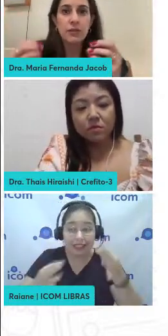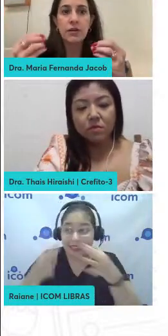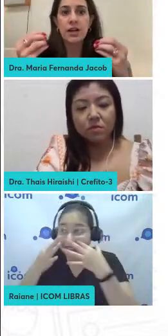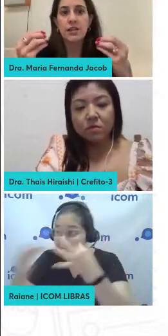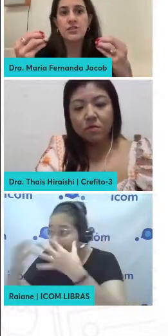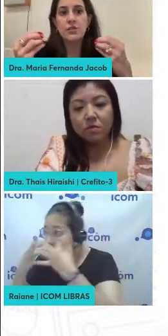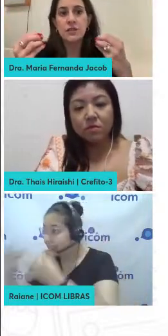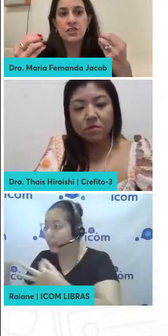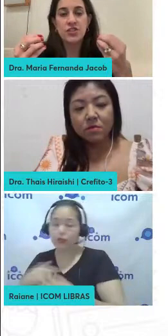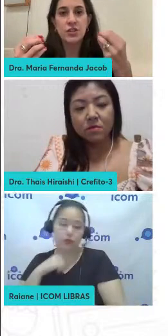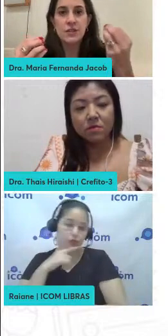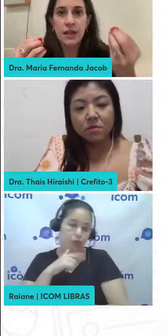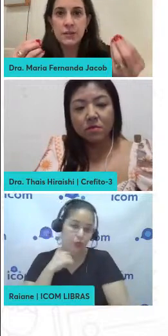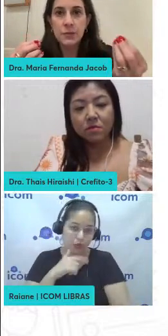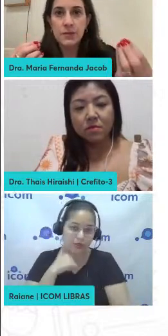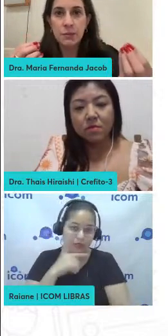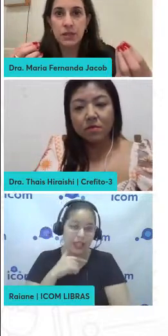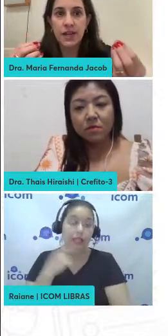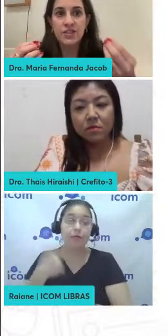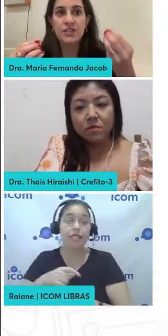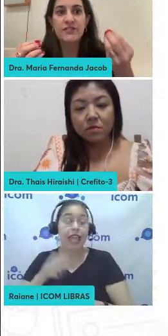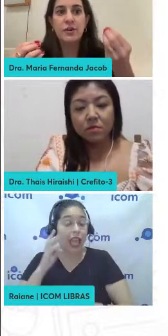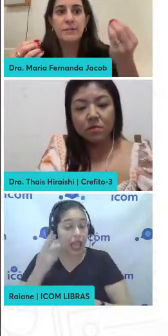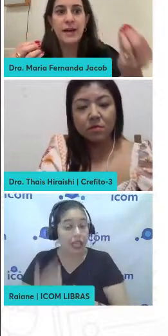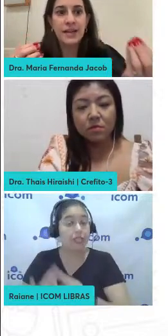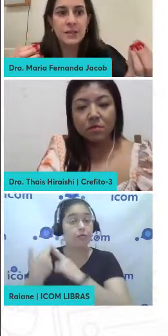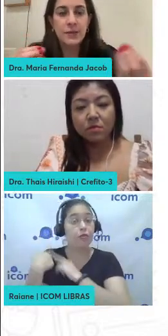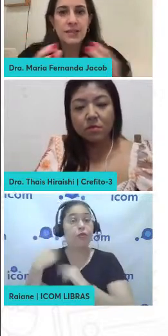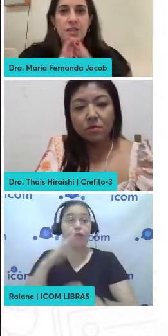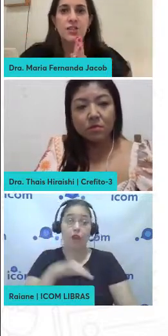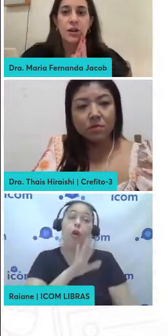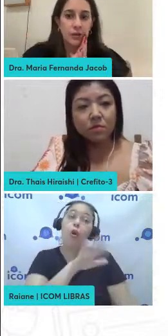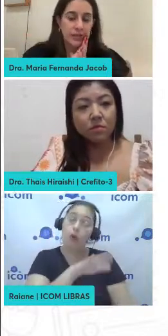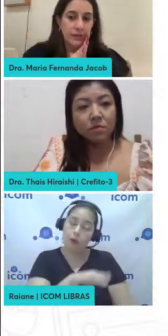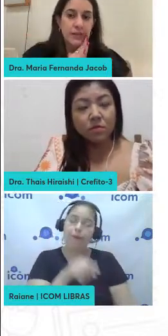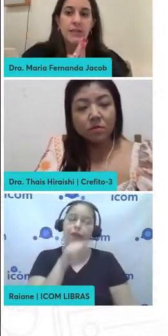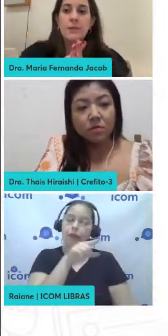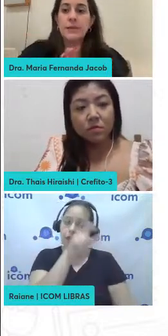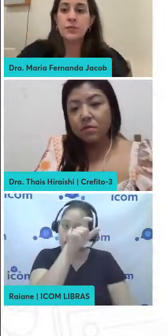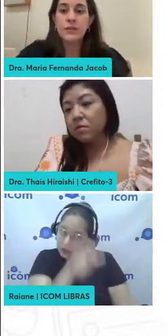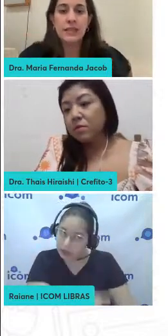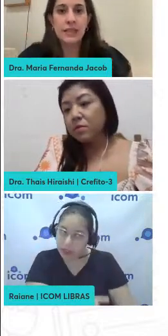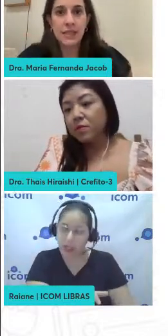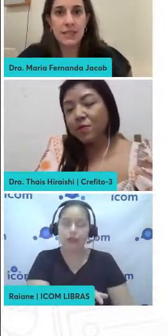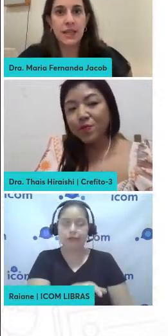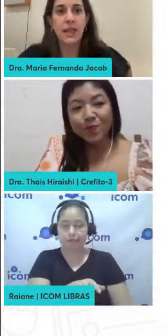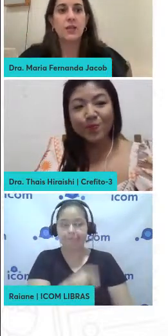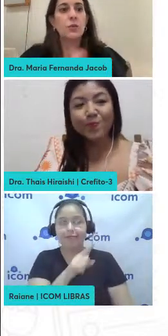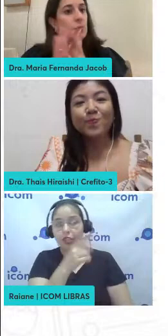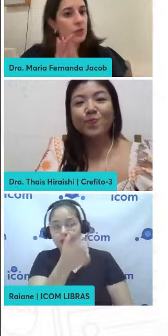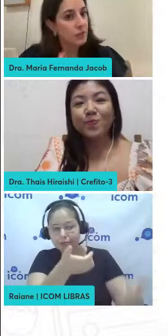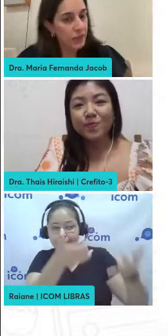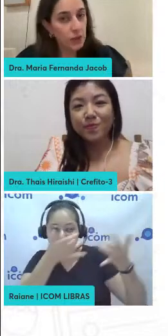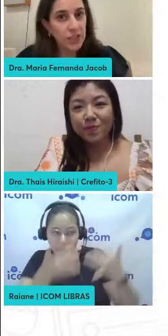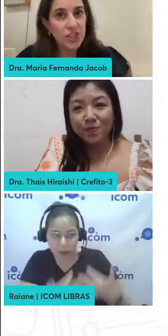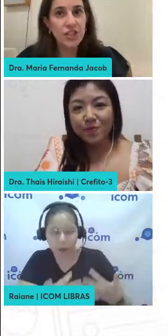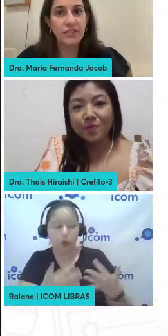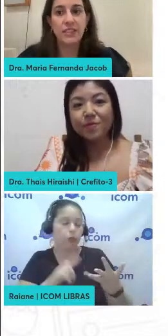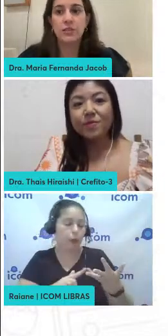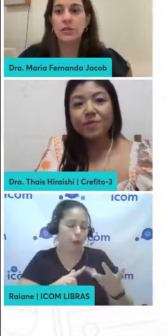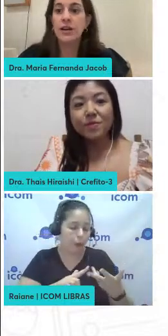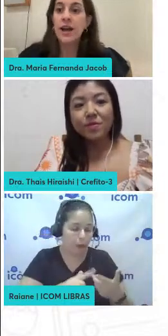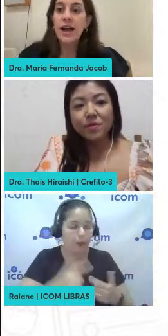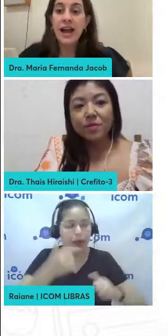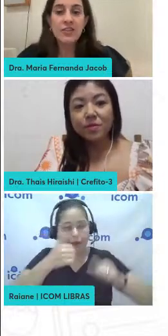grupo. Então, eu acredito que seja de nossa responsabilidade informar esse paciente: olha, para tudo que você está trazendo e para aquilo que a